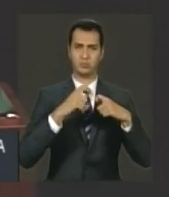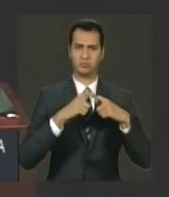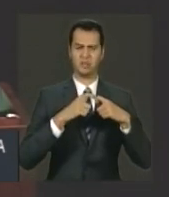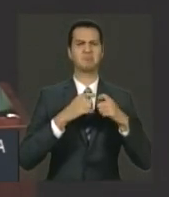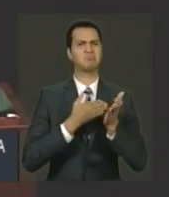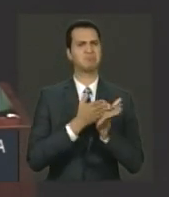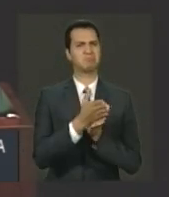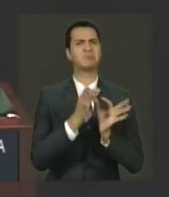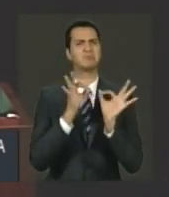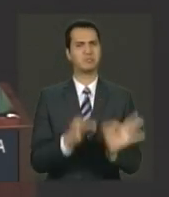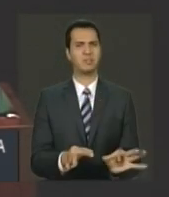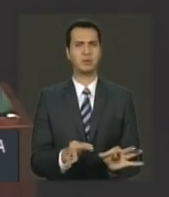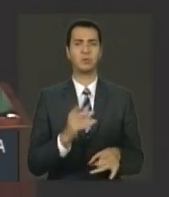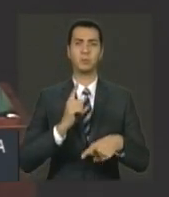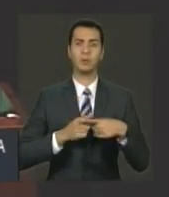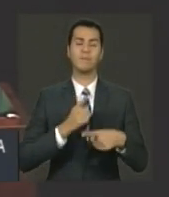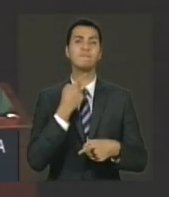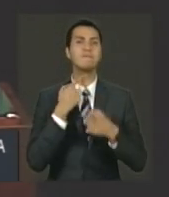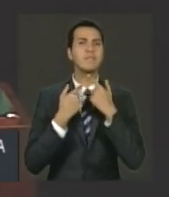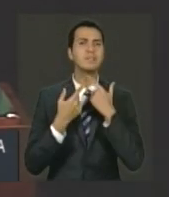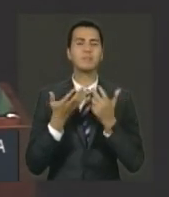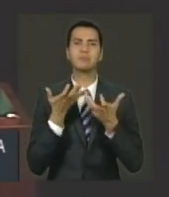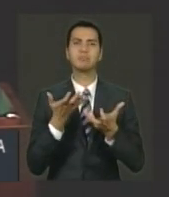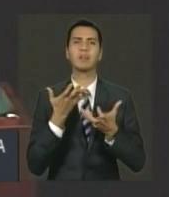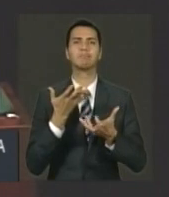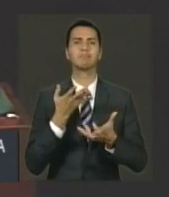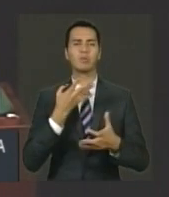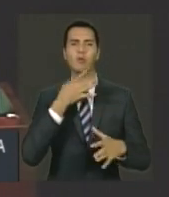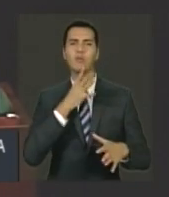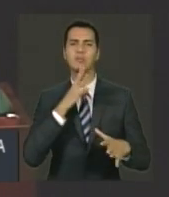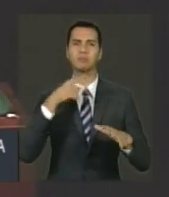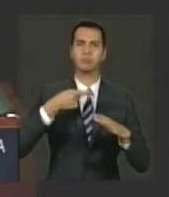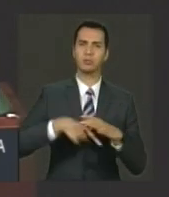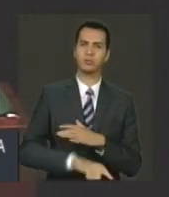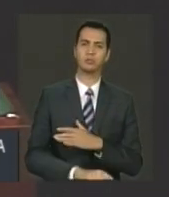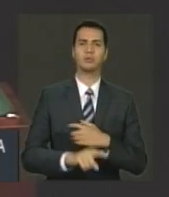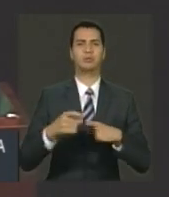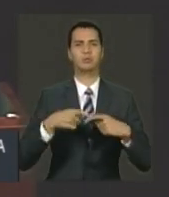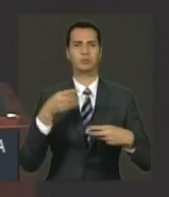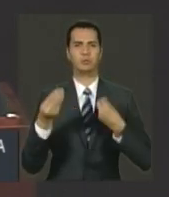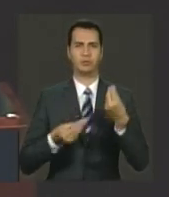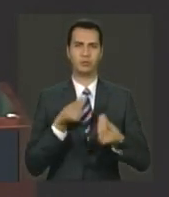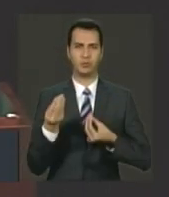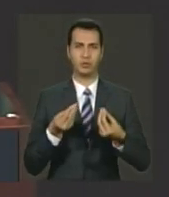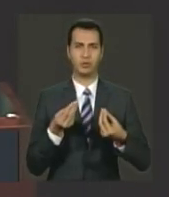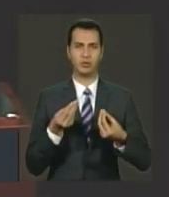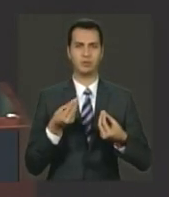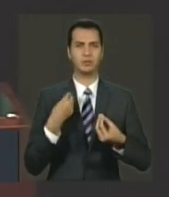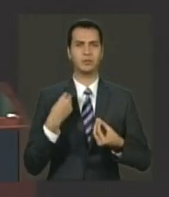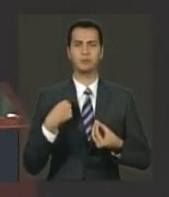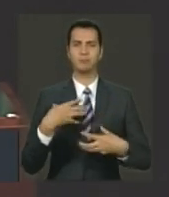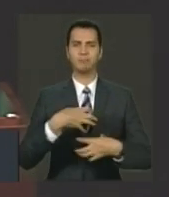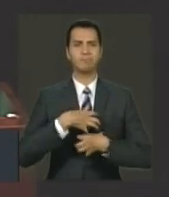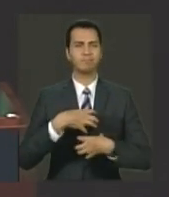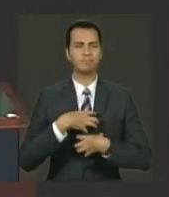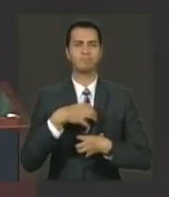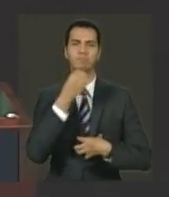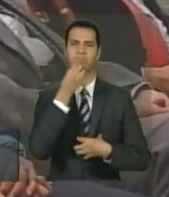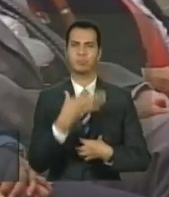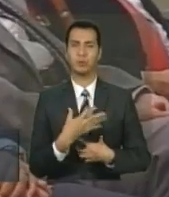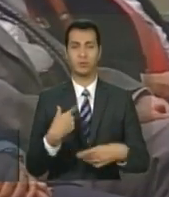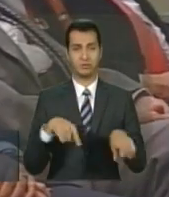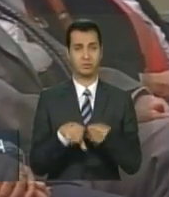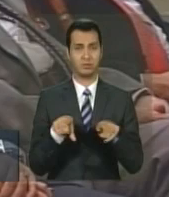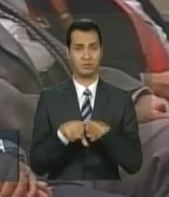médico me desafiava intelectualmente, e o contato com os pacientes preenchia a minha alma e dava